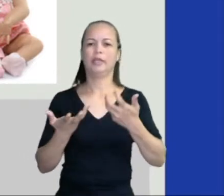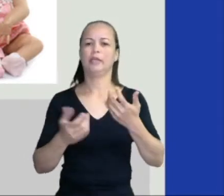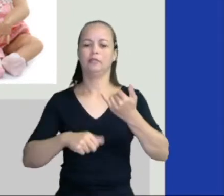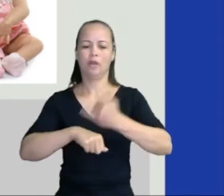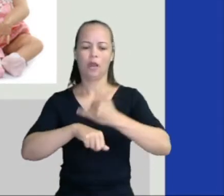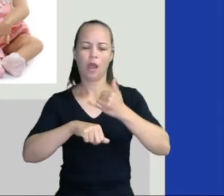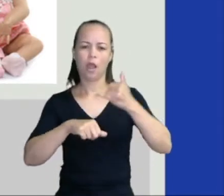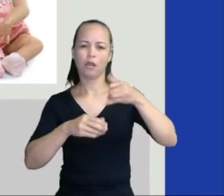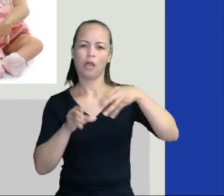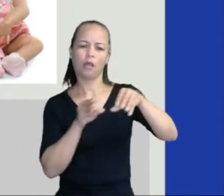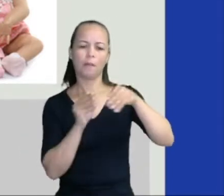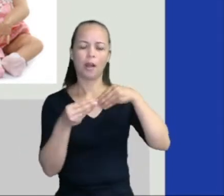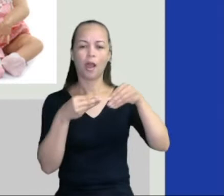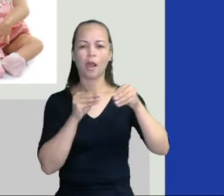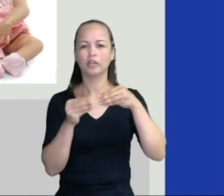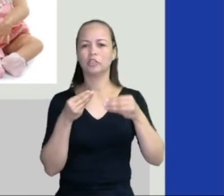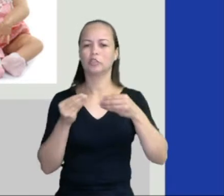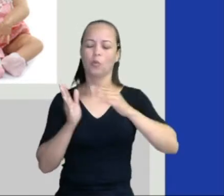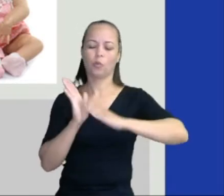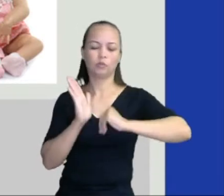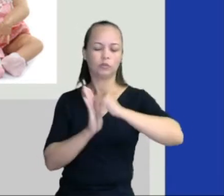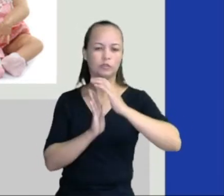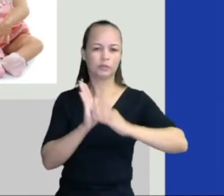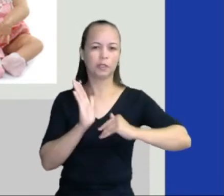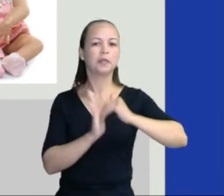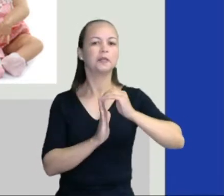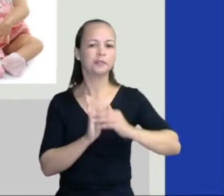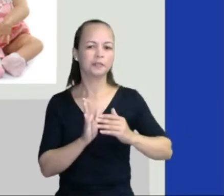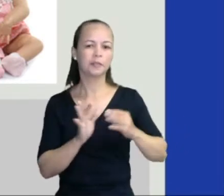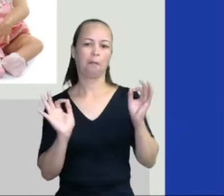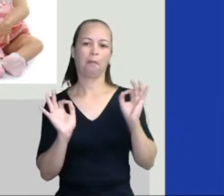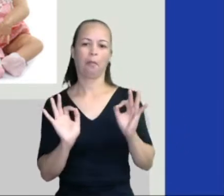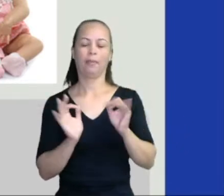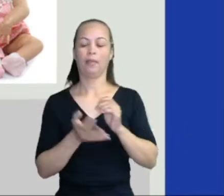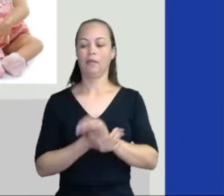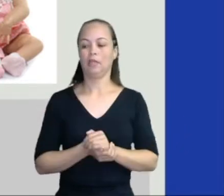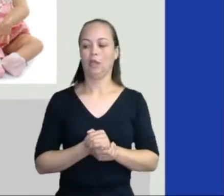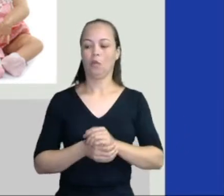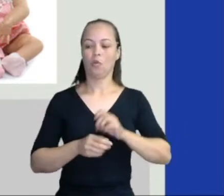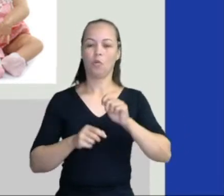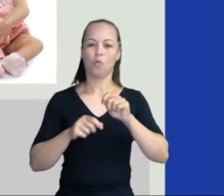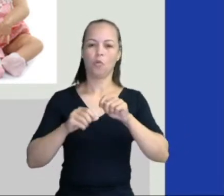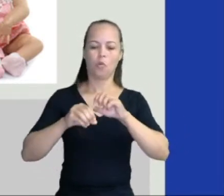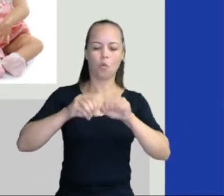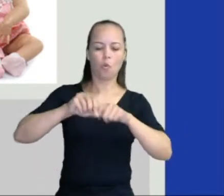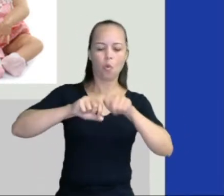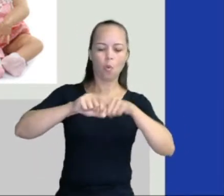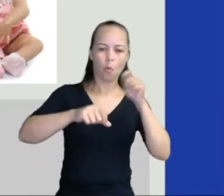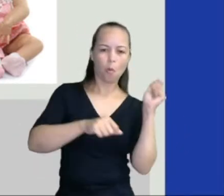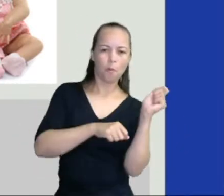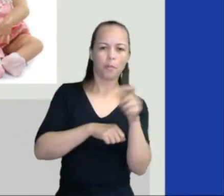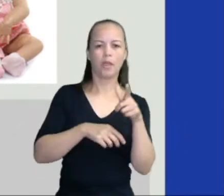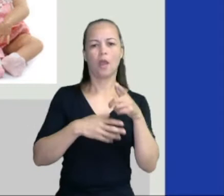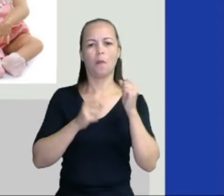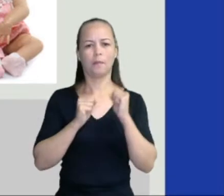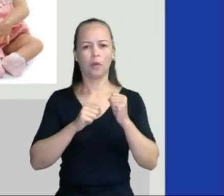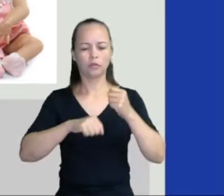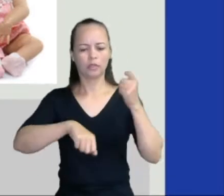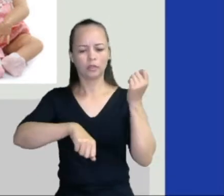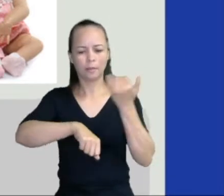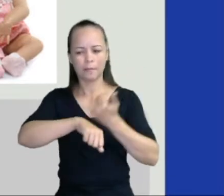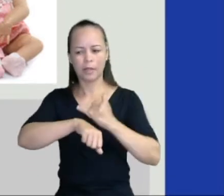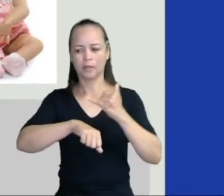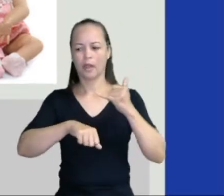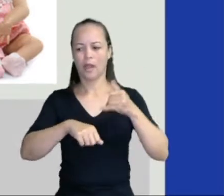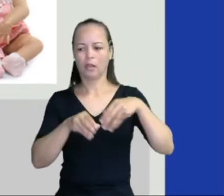mais sofisticados, com tintas mais sofisticadas, né? O peão hoje em dia pode ser um peão metálico de plástico,